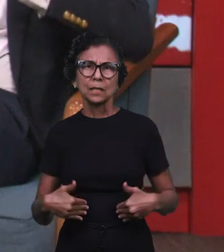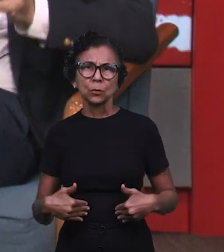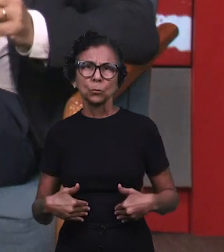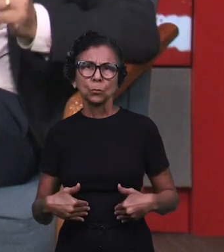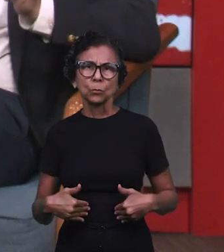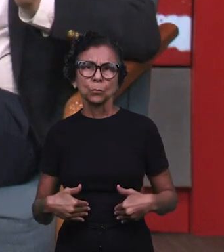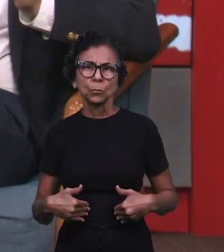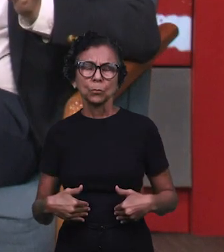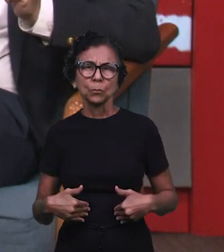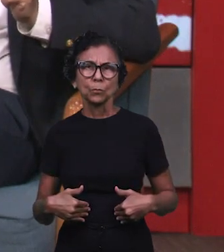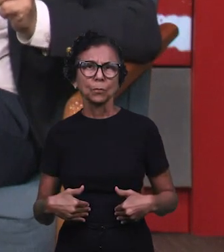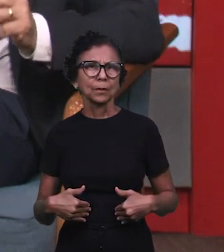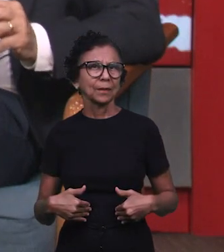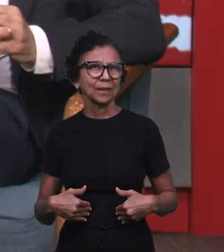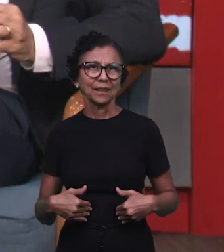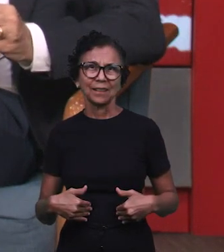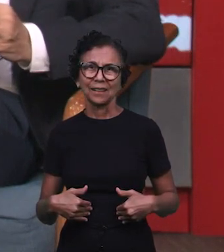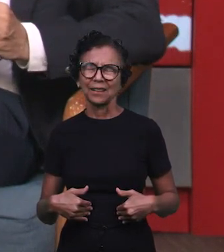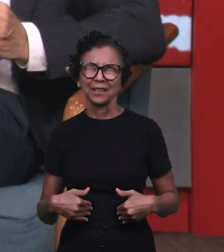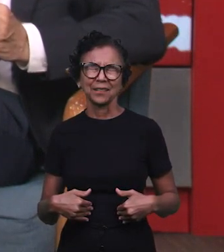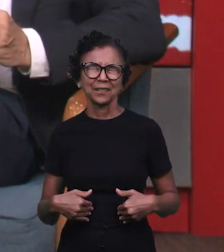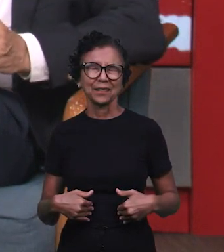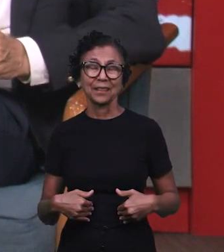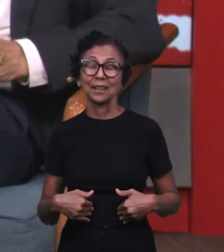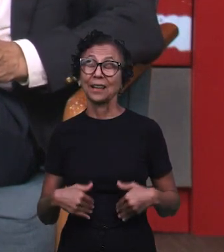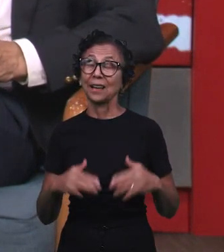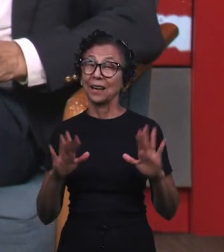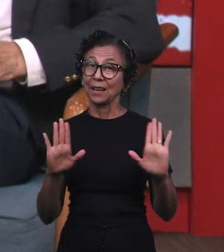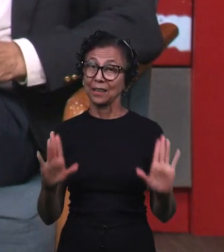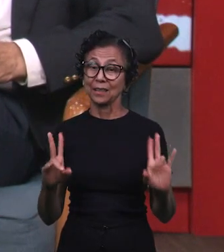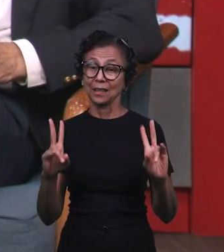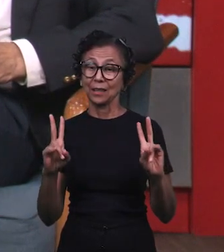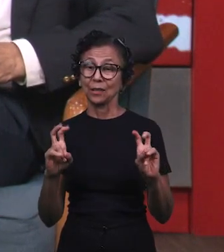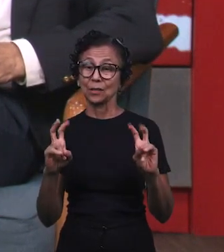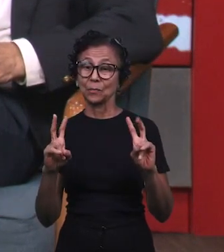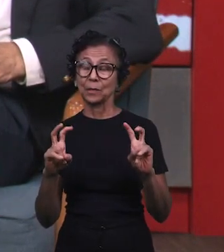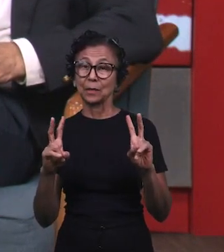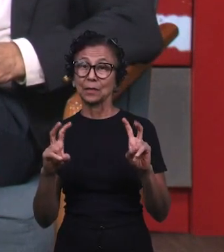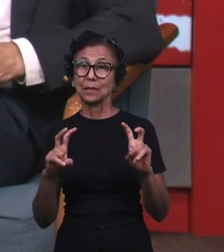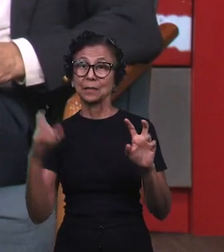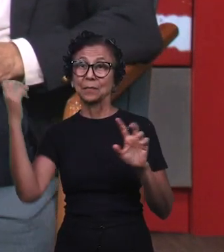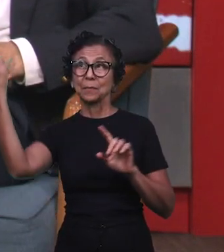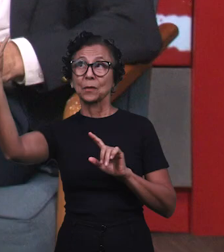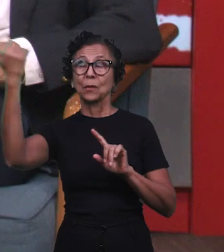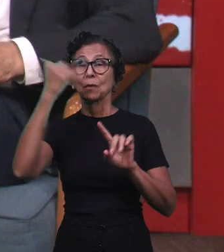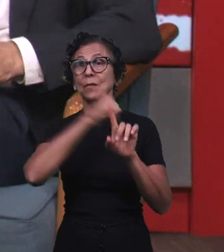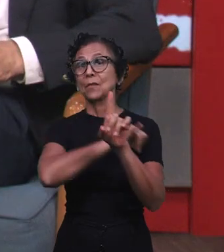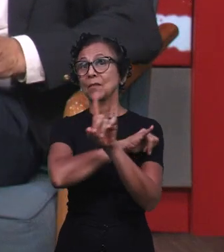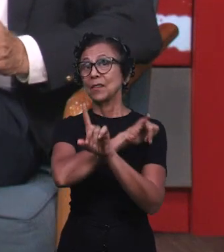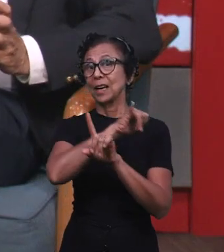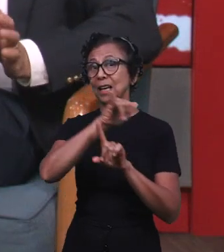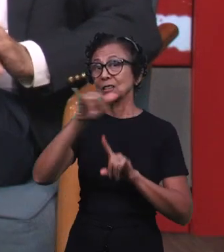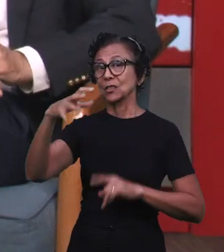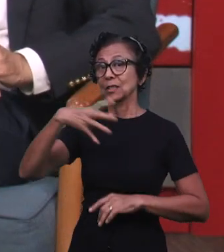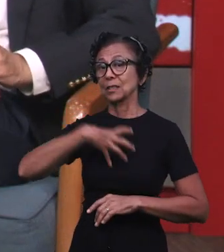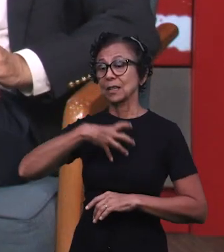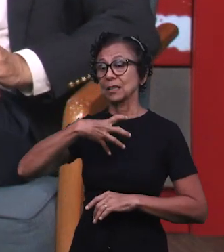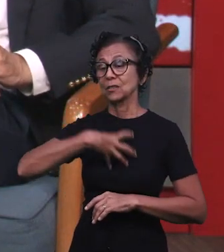Aí a expressão é profética, porque aí é ouvir a voz do Espírito